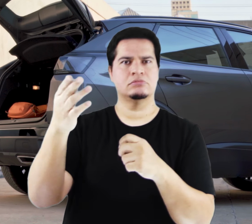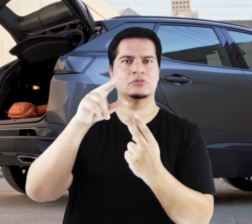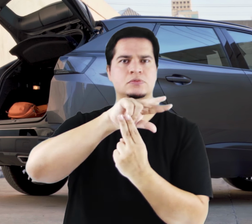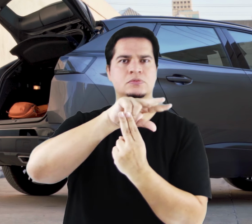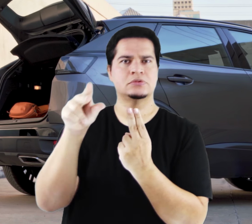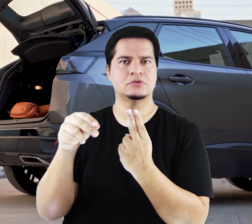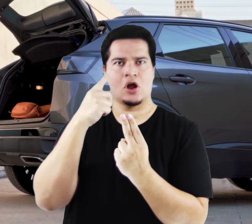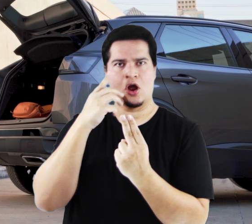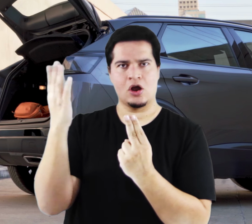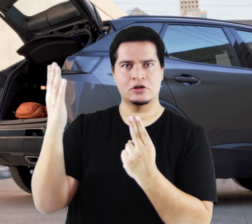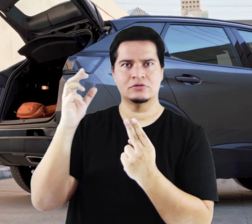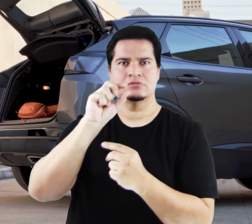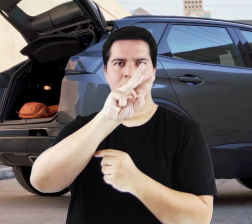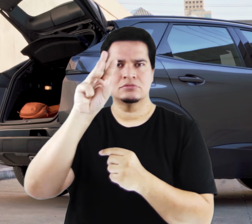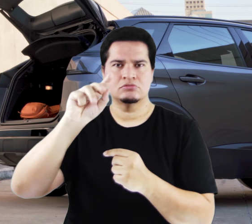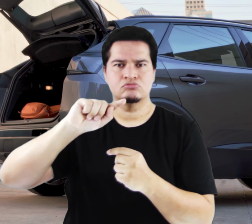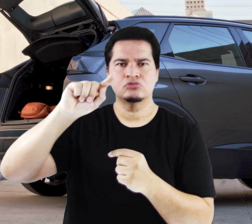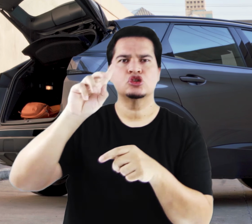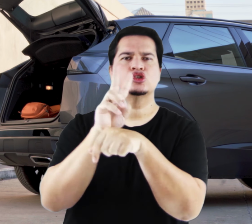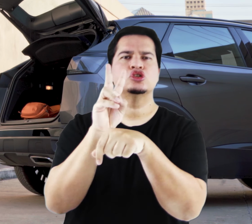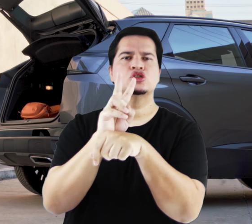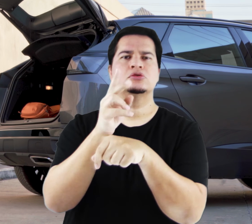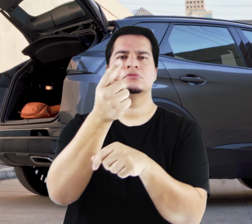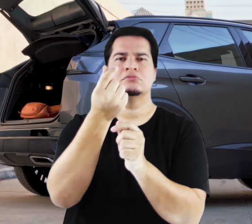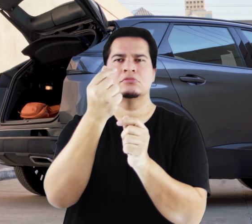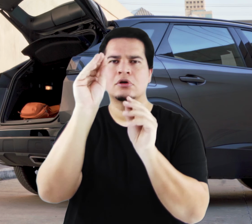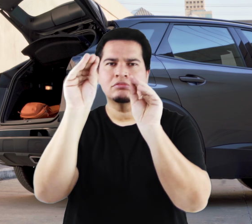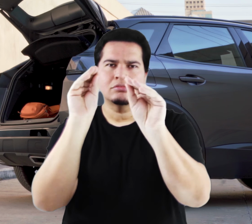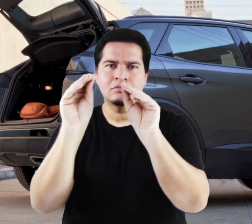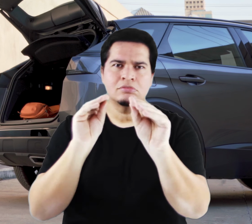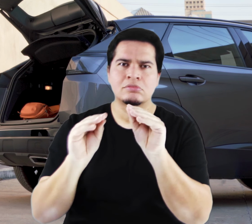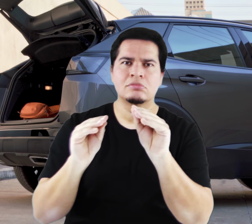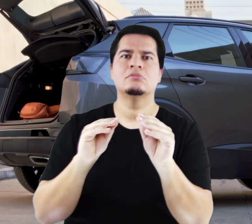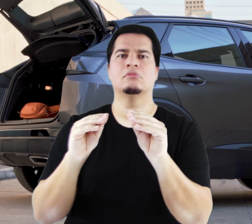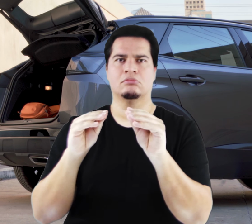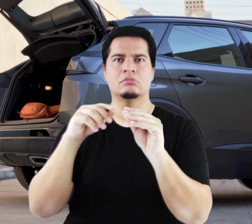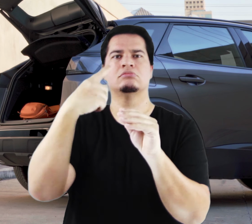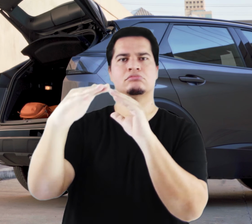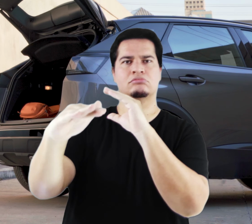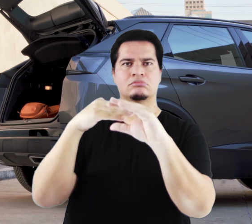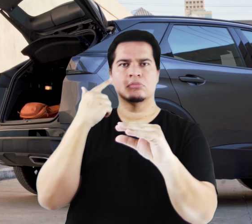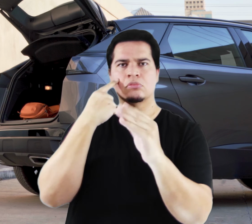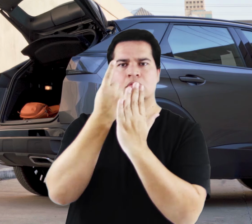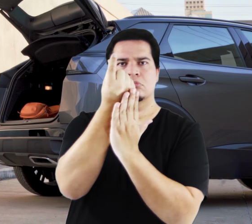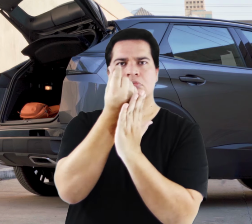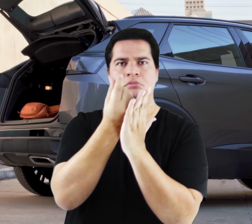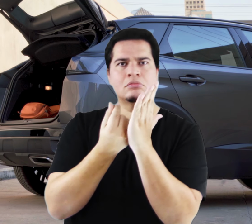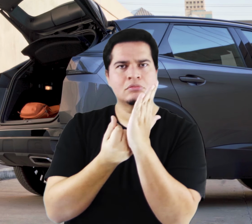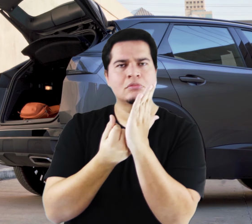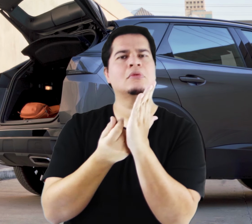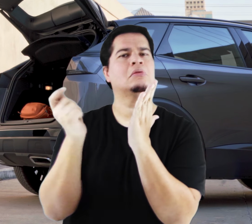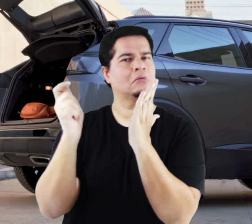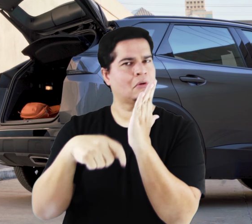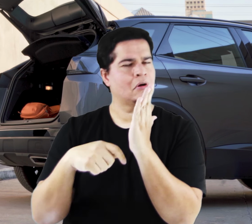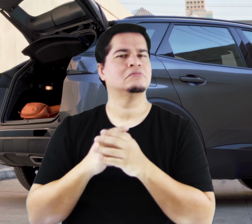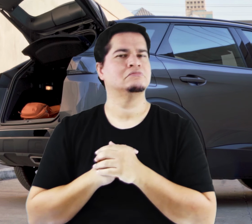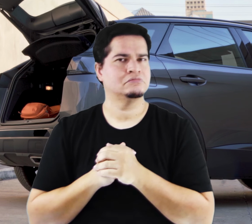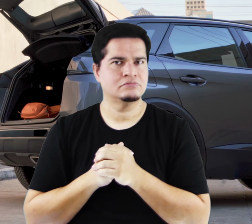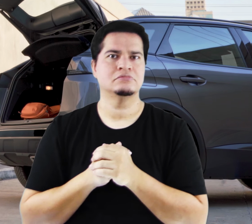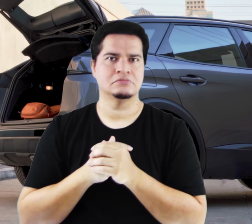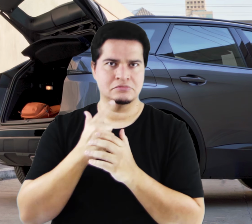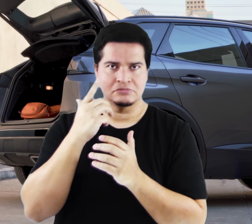autoline.com.br. Só clicar em simular financiamentos lá no topo da tela, escolha a quantidade de parcelas, alguns dados bem básicos e você já recebe a melhor proposta. Enquanto você está